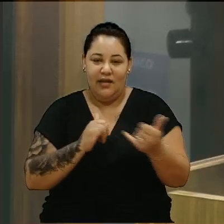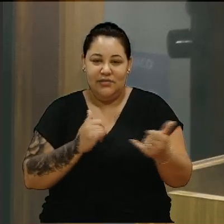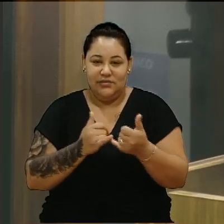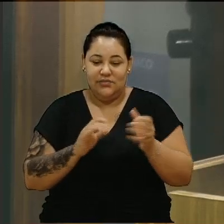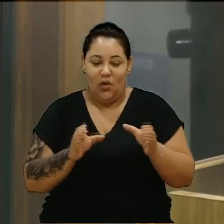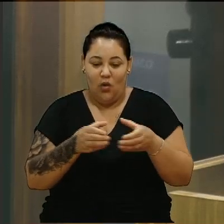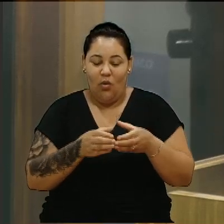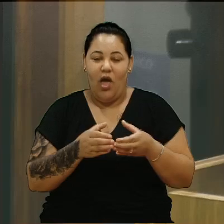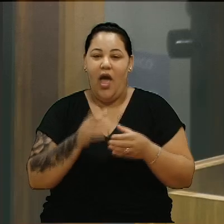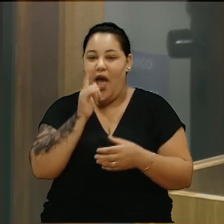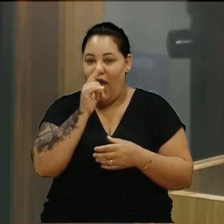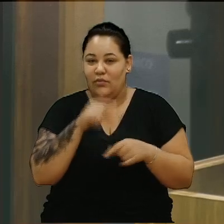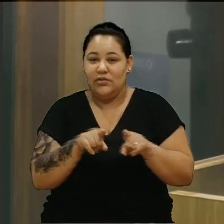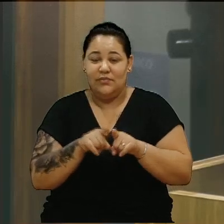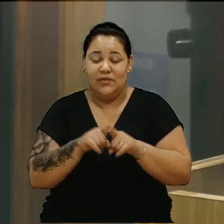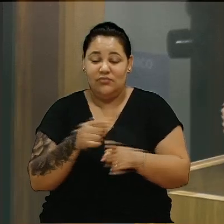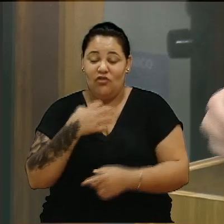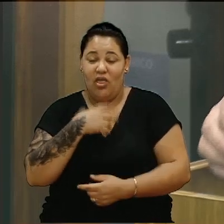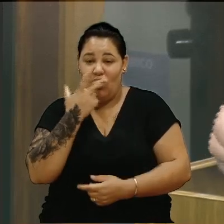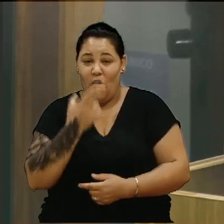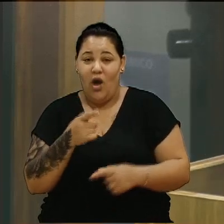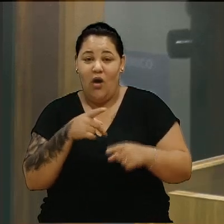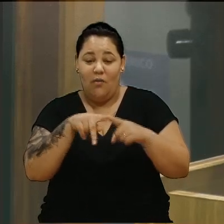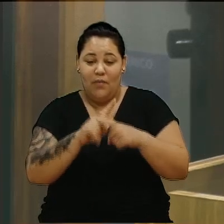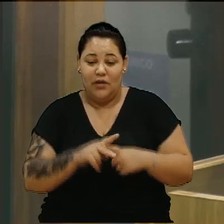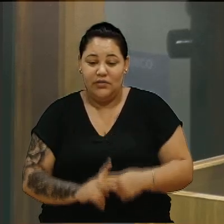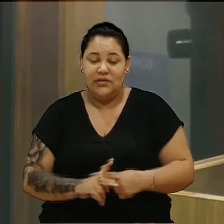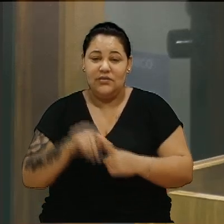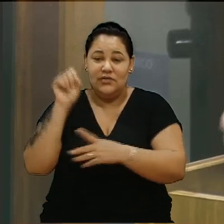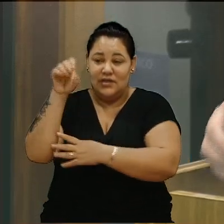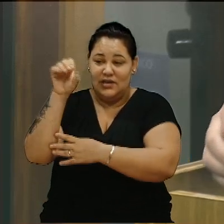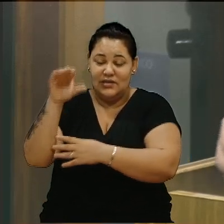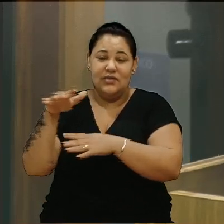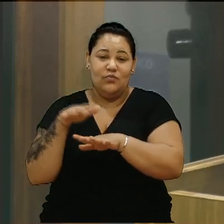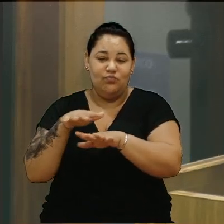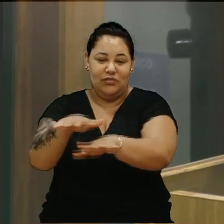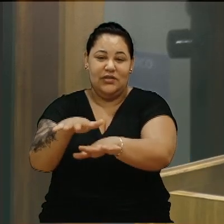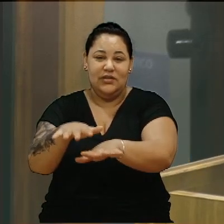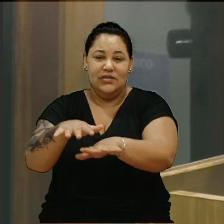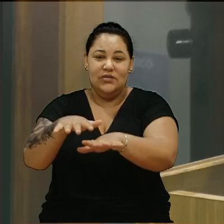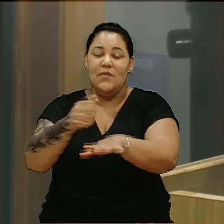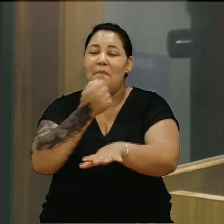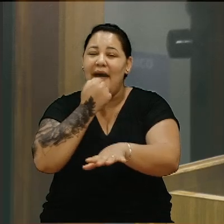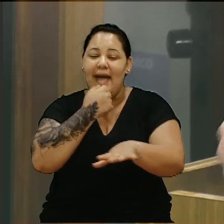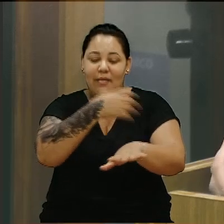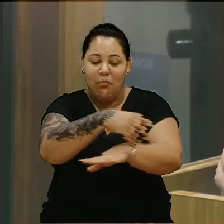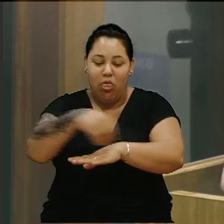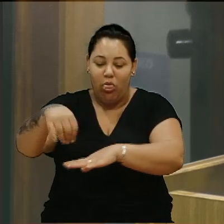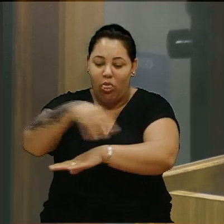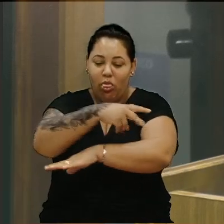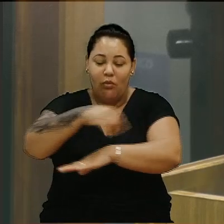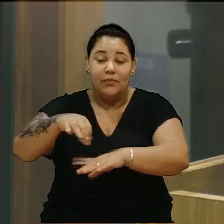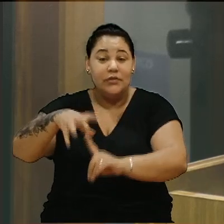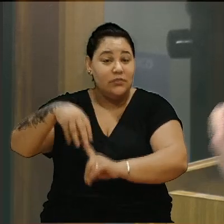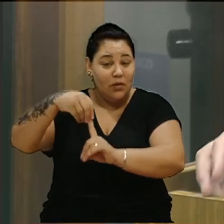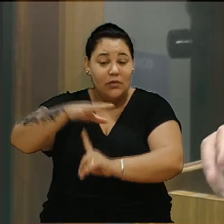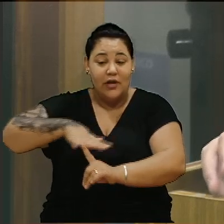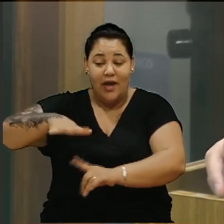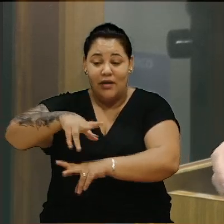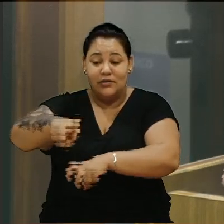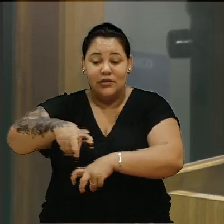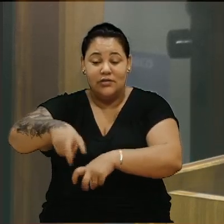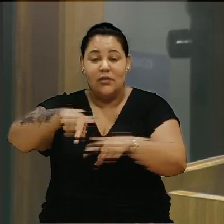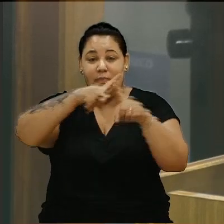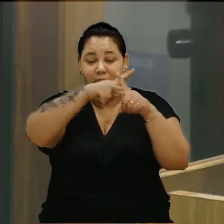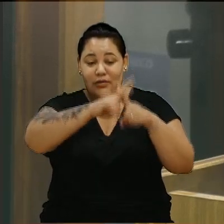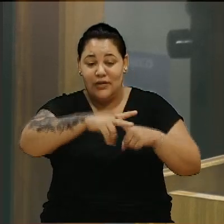água, da mesma forma como a manutenção de sinalização de trânsito, patrulhamento e cascalhamento, especialmente em áreas do interior, manutenção do